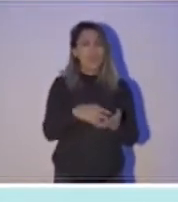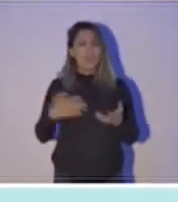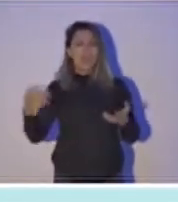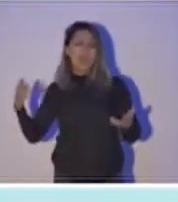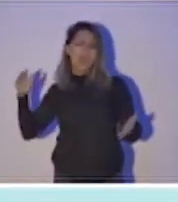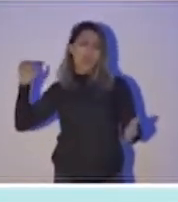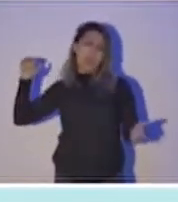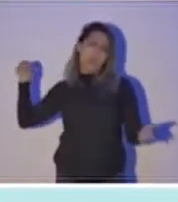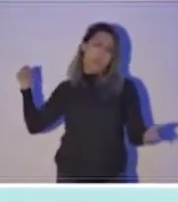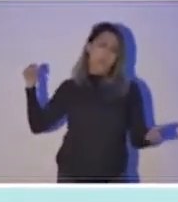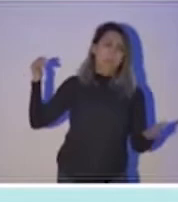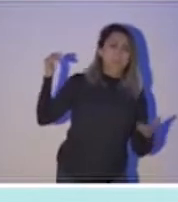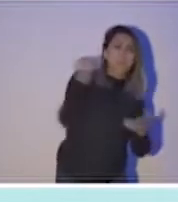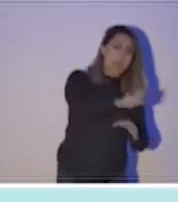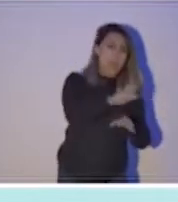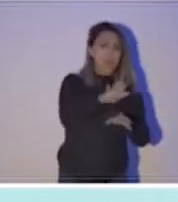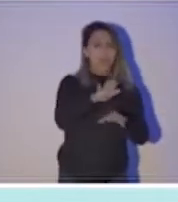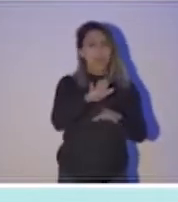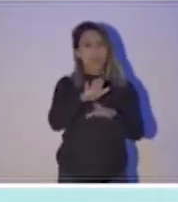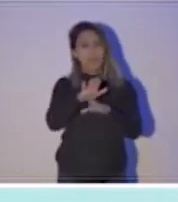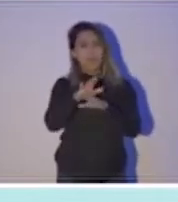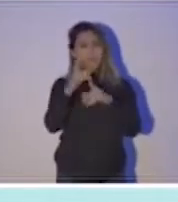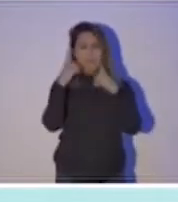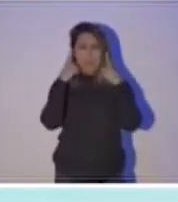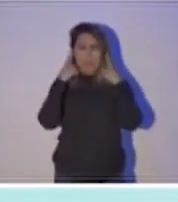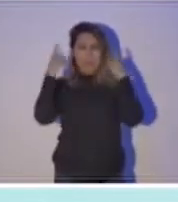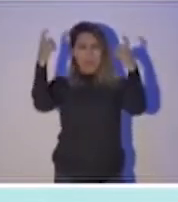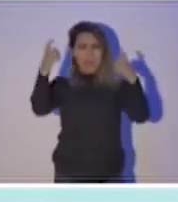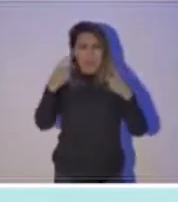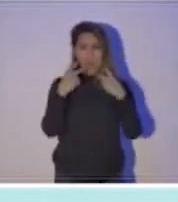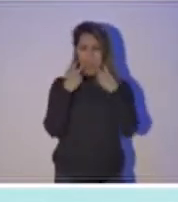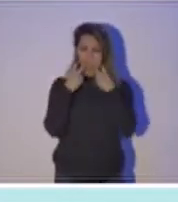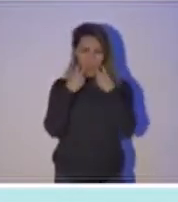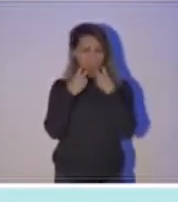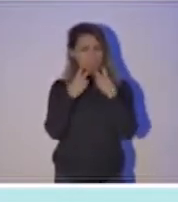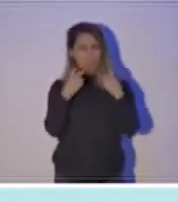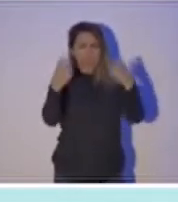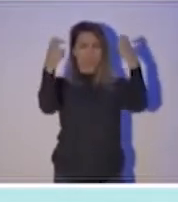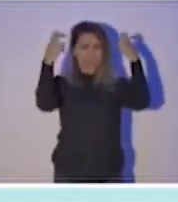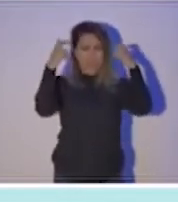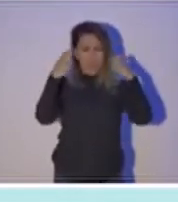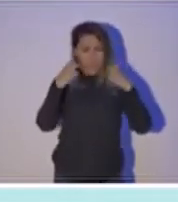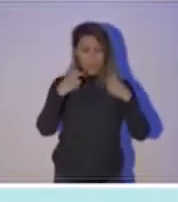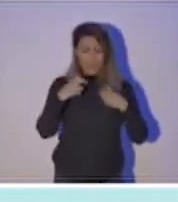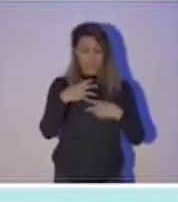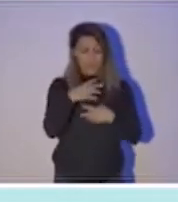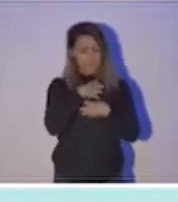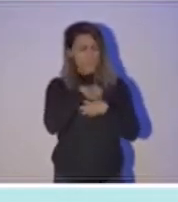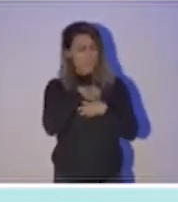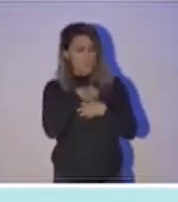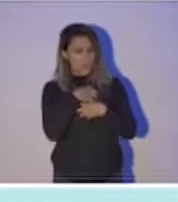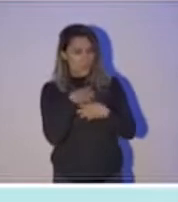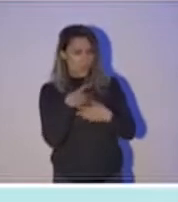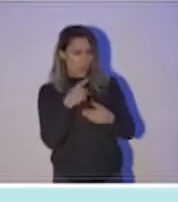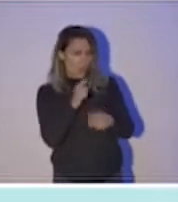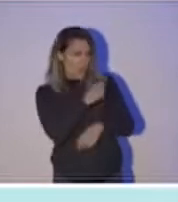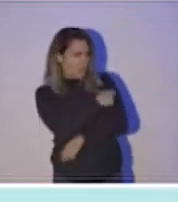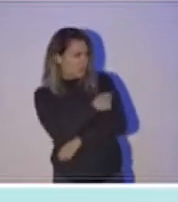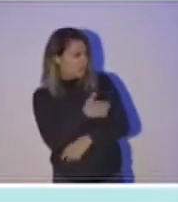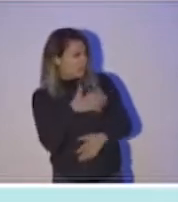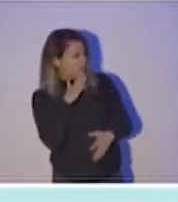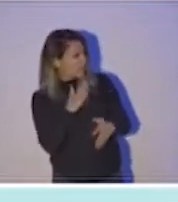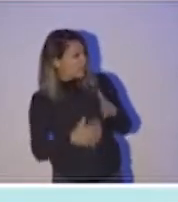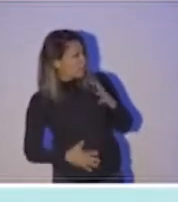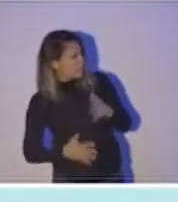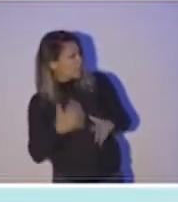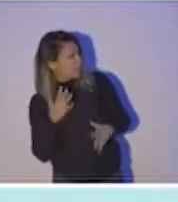para a gente ir para a merenda. Isso que eu acho muito errado, porque atrapalha e, para voltar o foco, é ruim. É